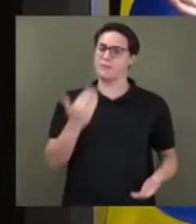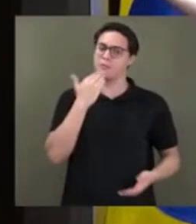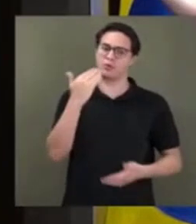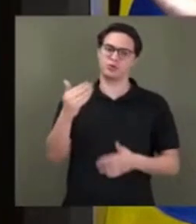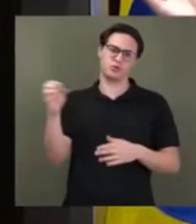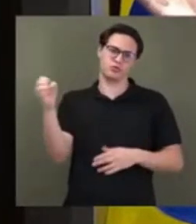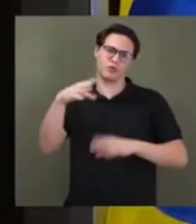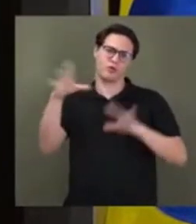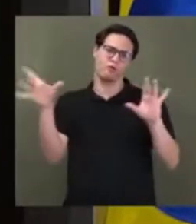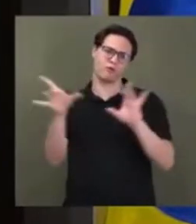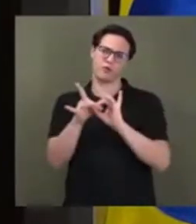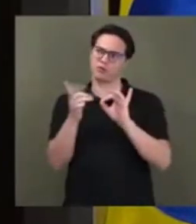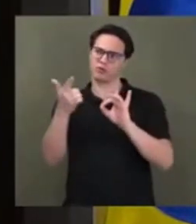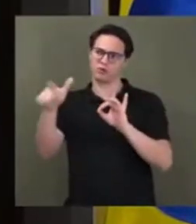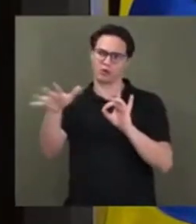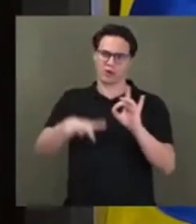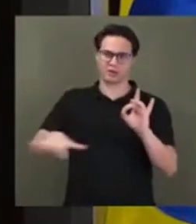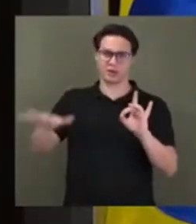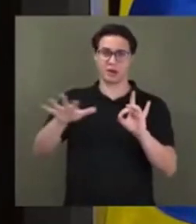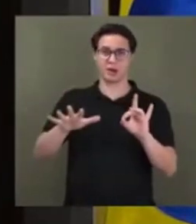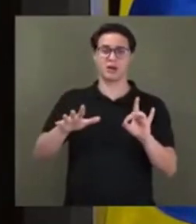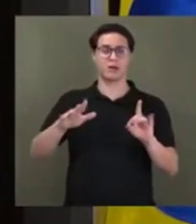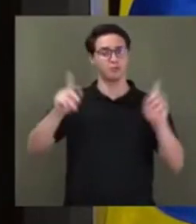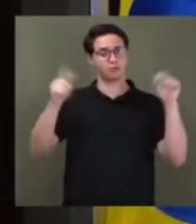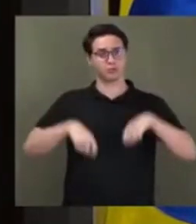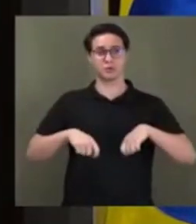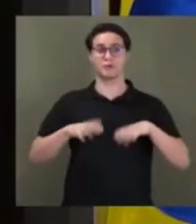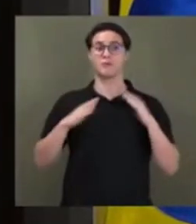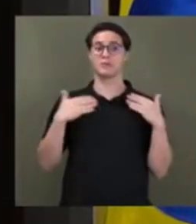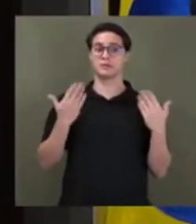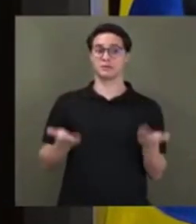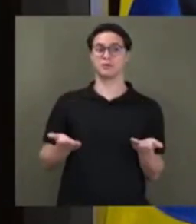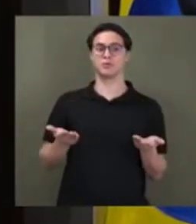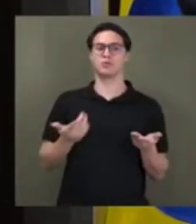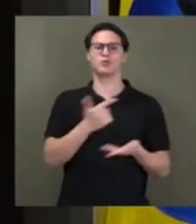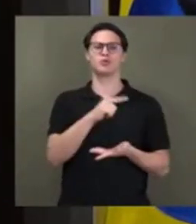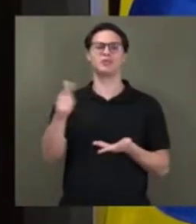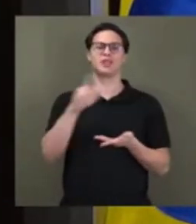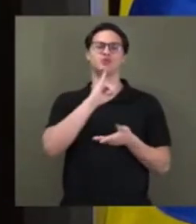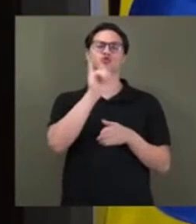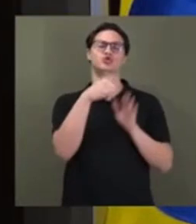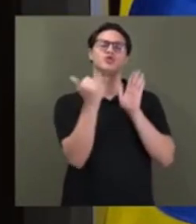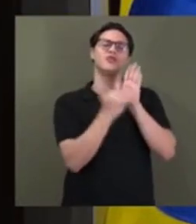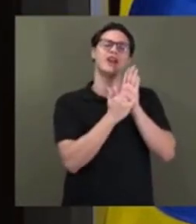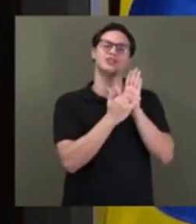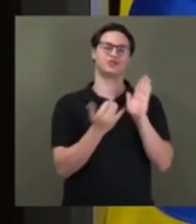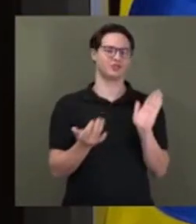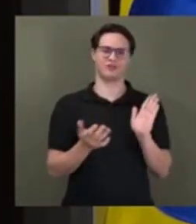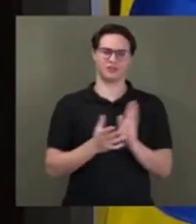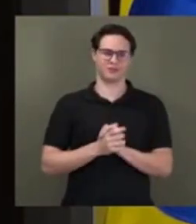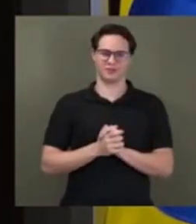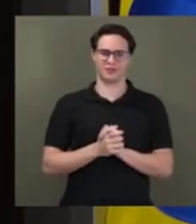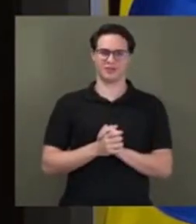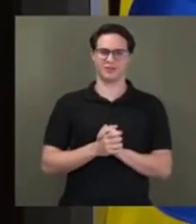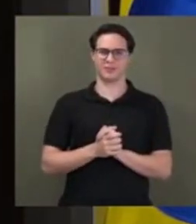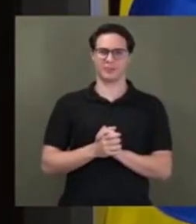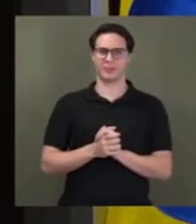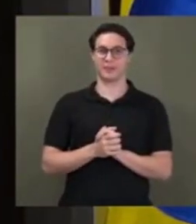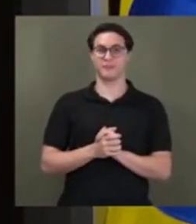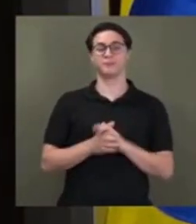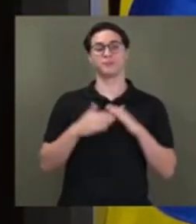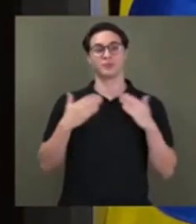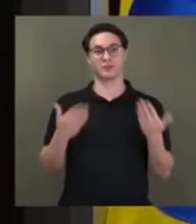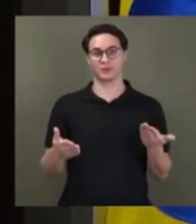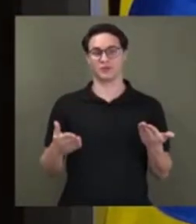que ele tenha. Nada impede. Portanto, não há a anulação das contribuições feitas. Há